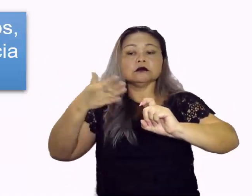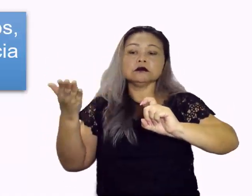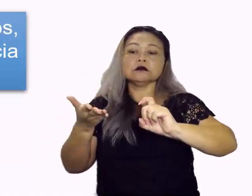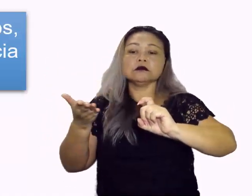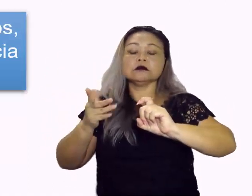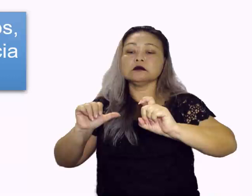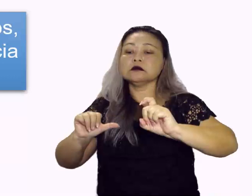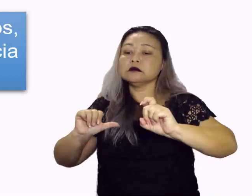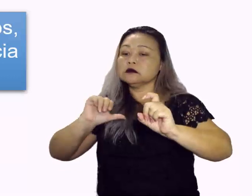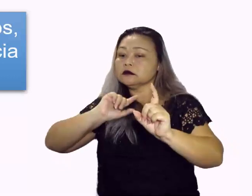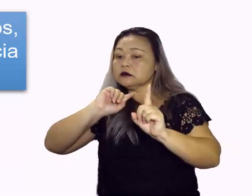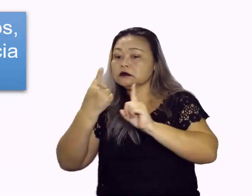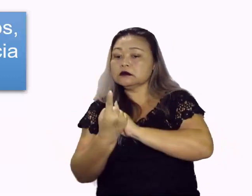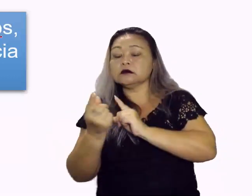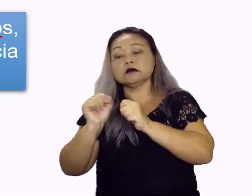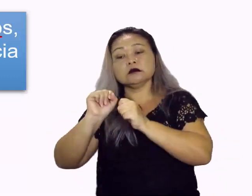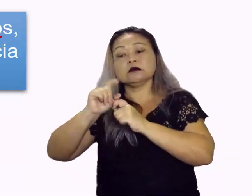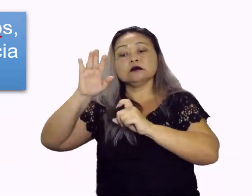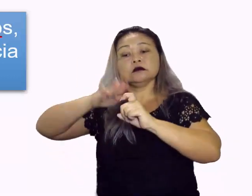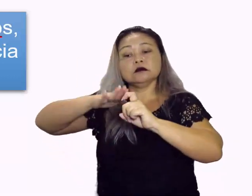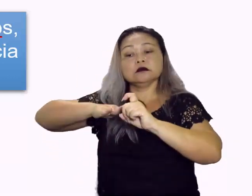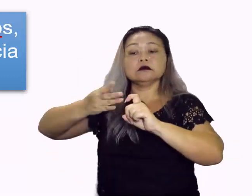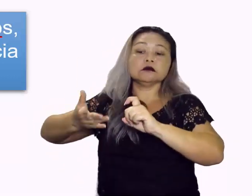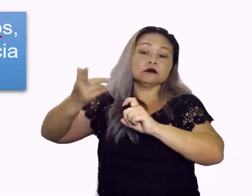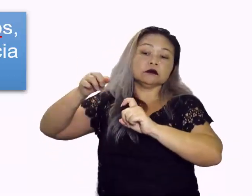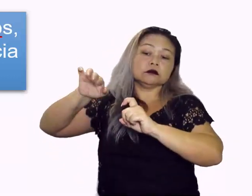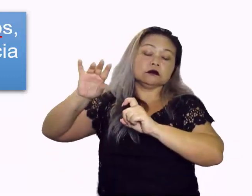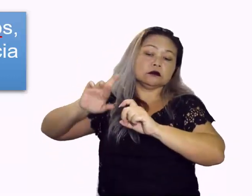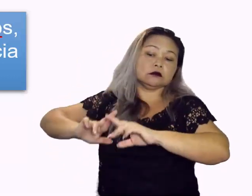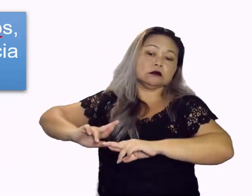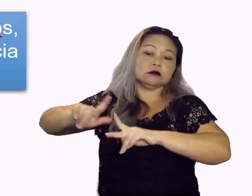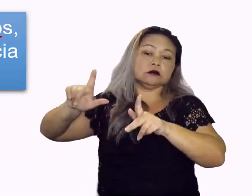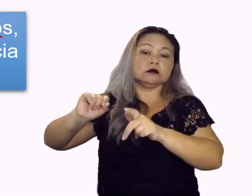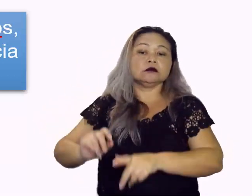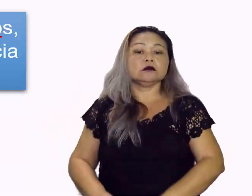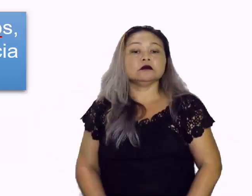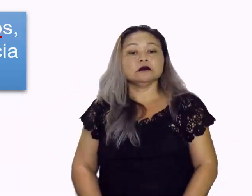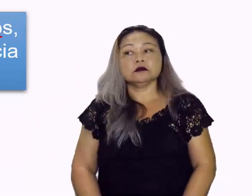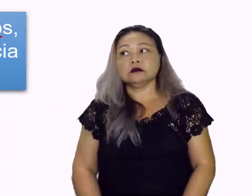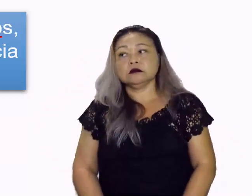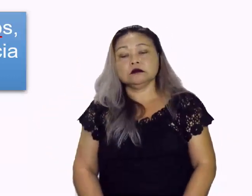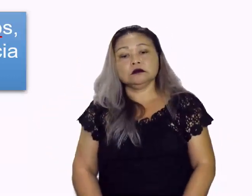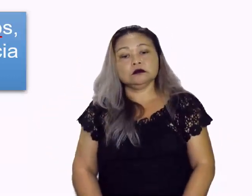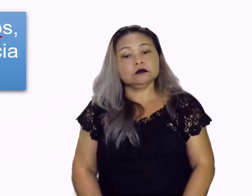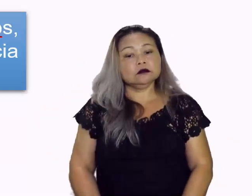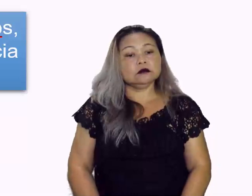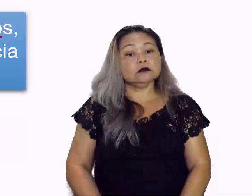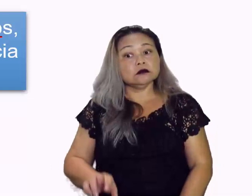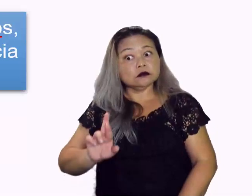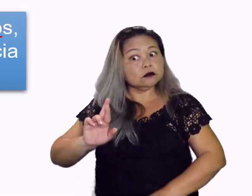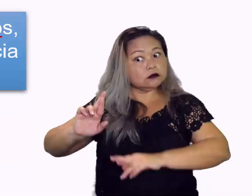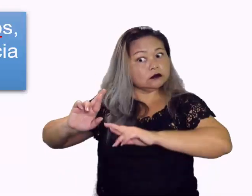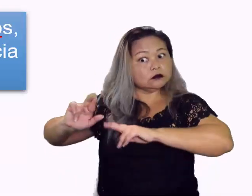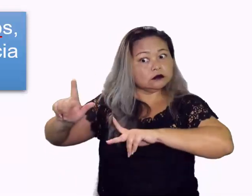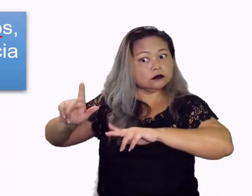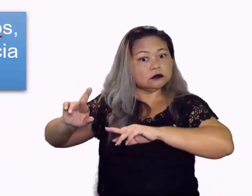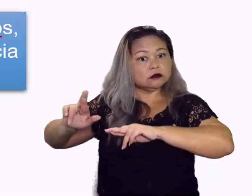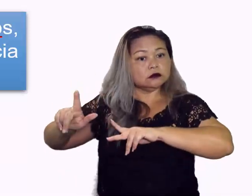Ao contrário dos mitos gregos, diferente. Aqui, ó. Tem essa diferença